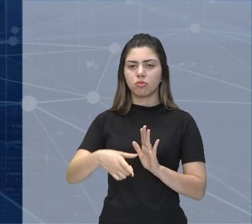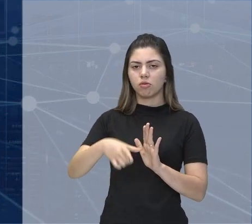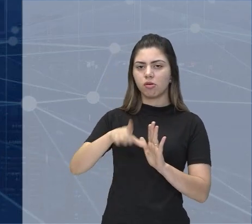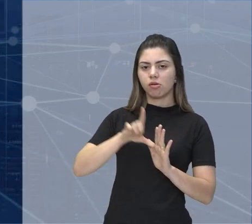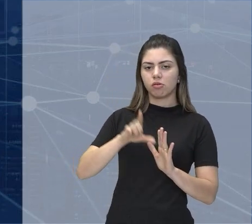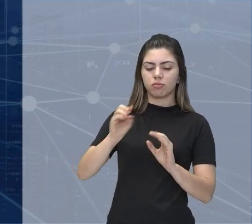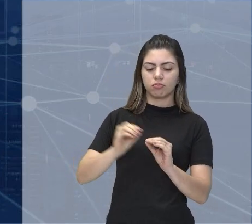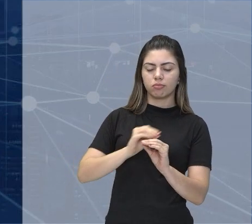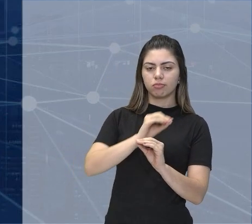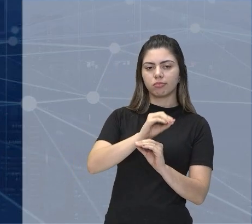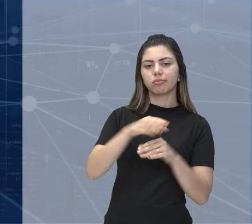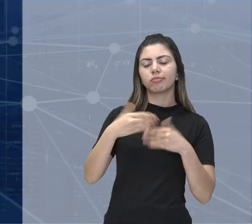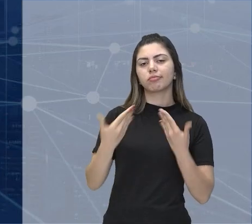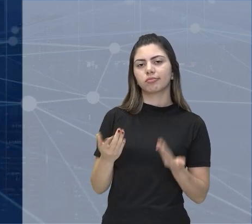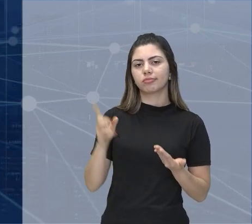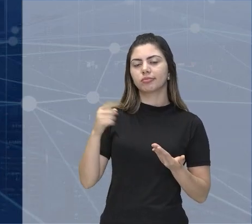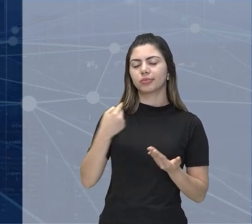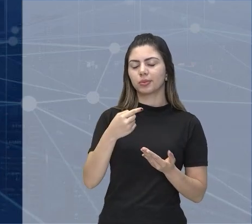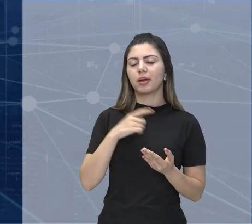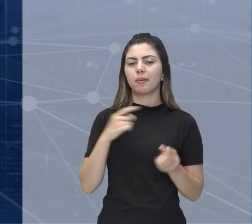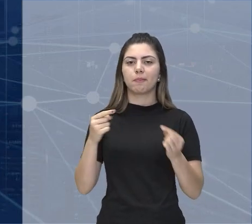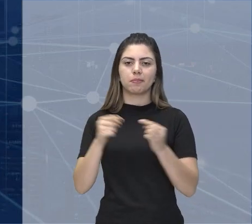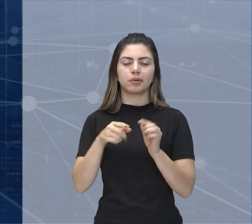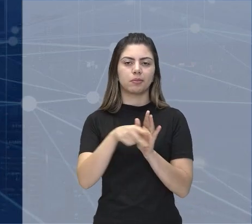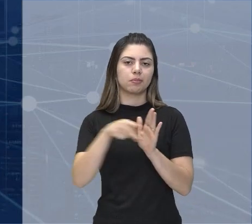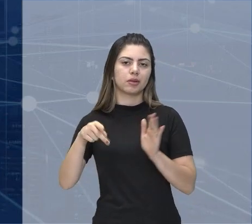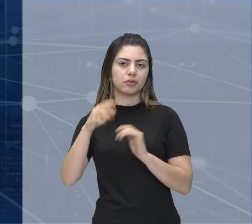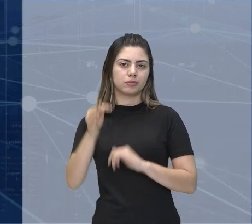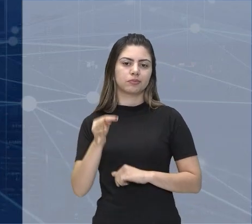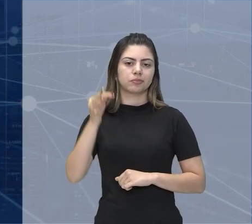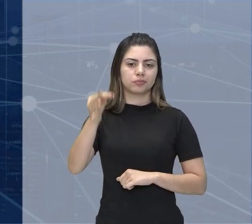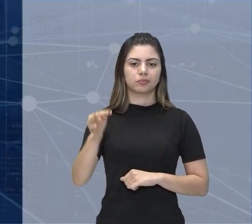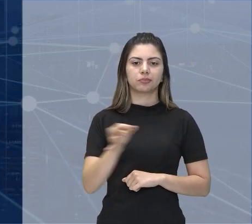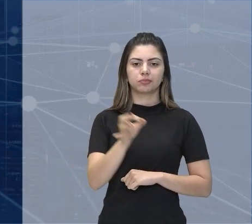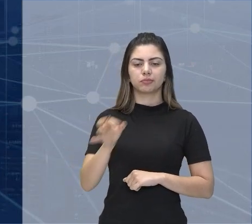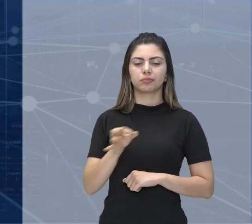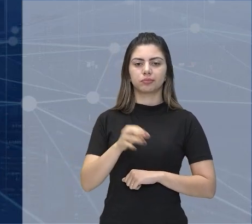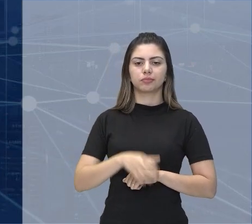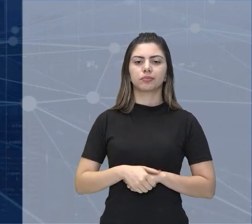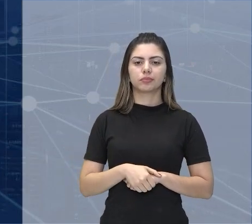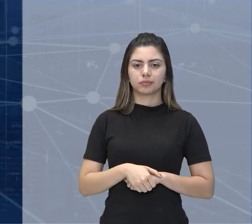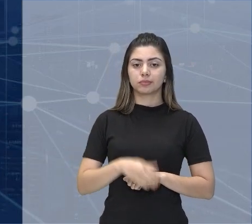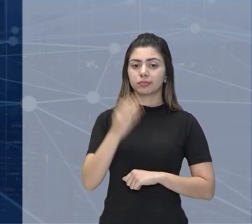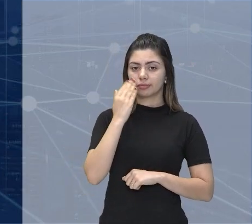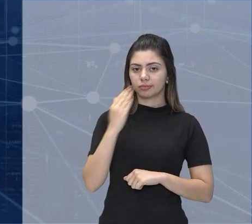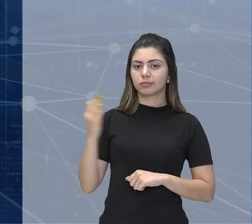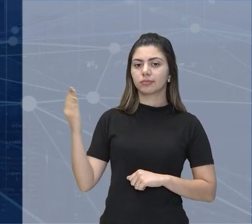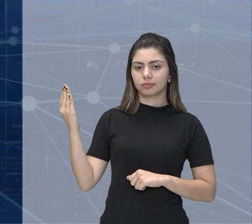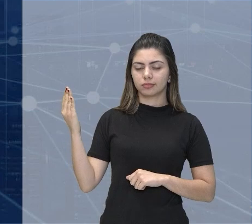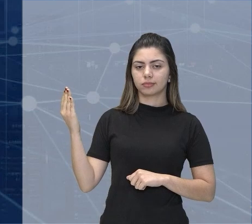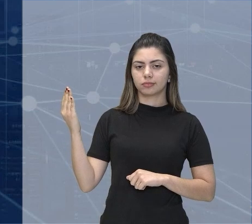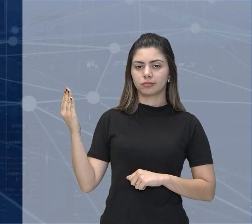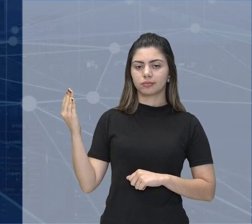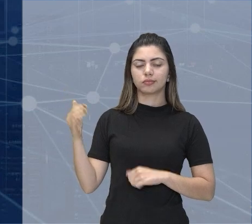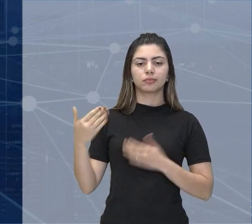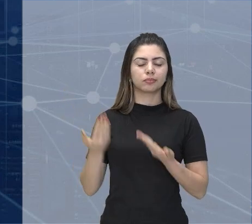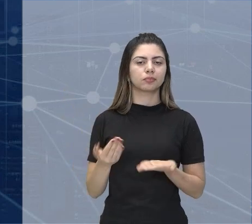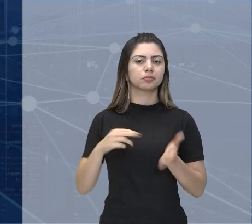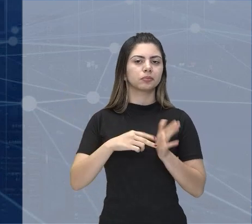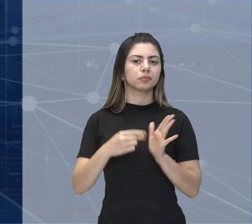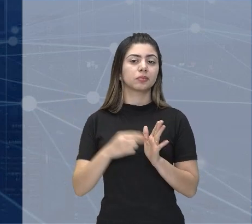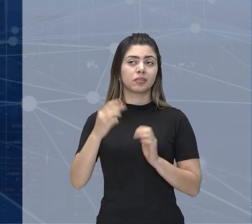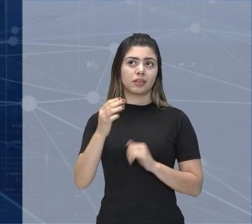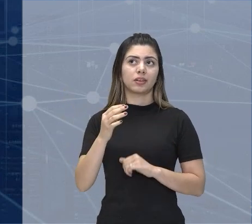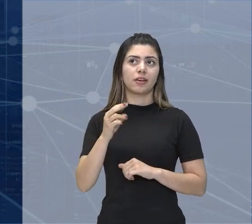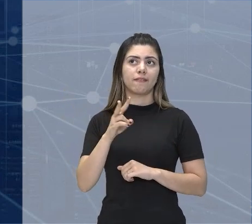ele já automaticamente passa para o futuro. Dominar, dominate, will dominate, quer dizer já que vai para o